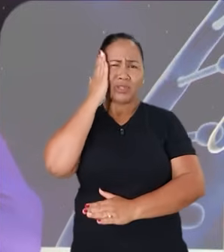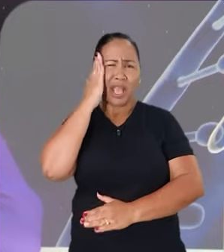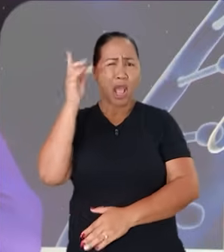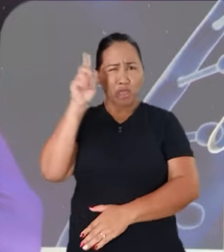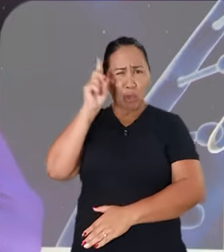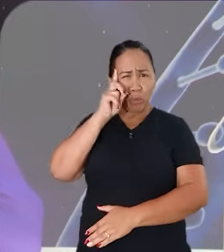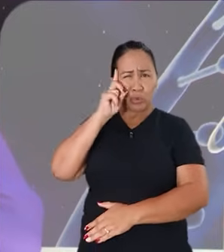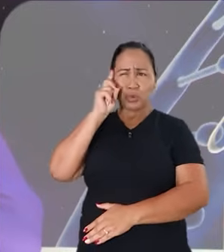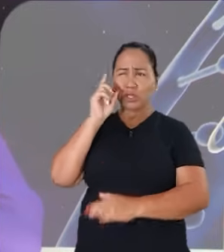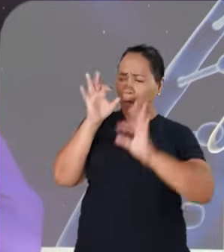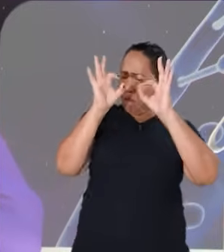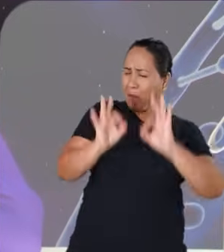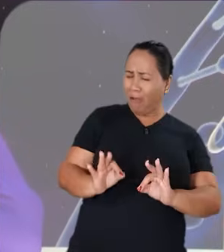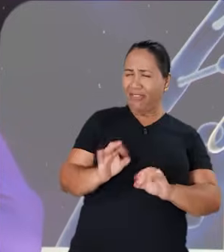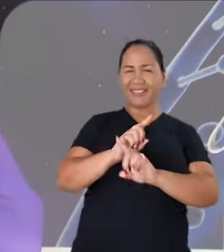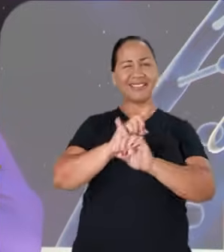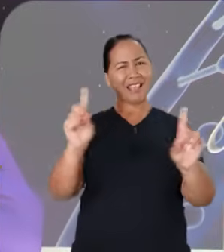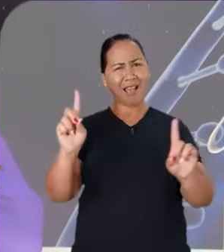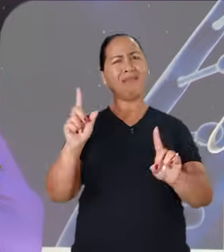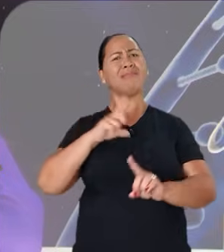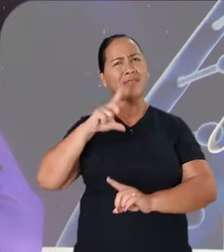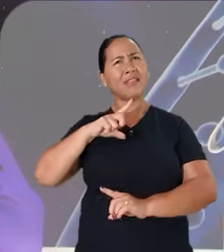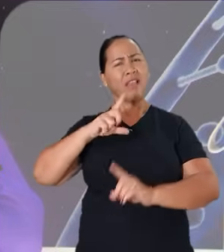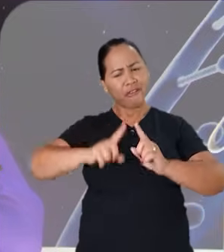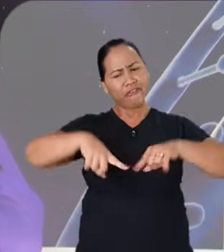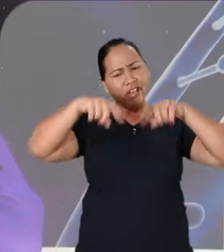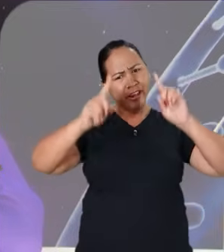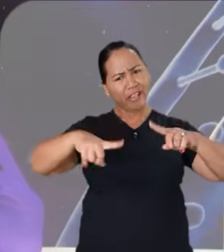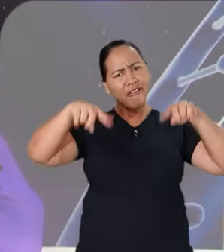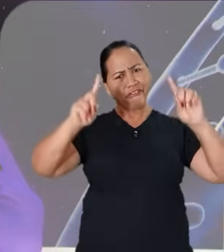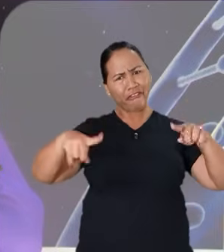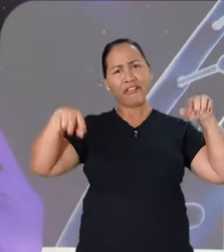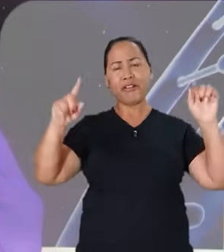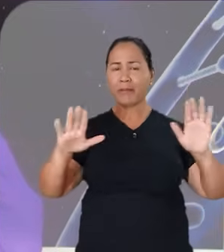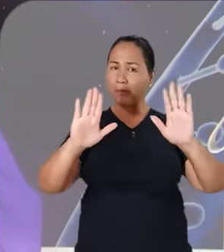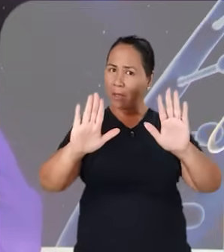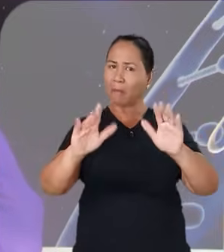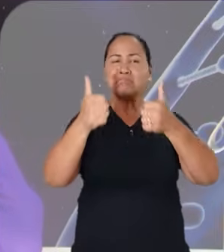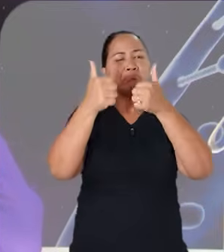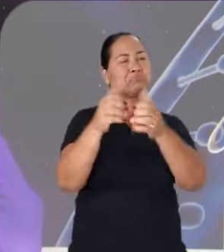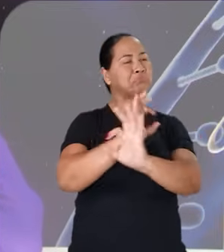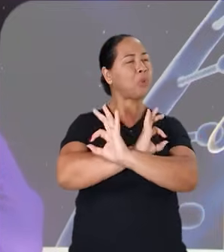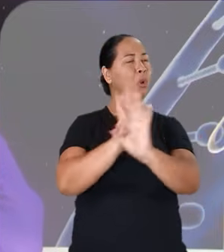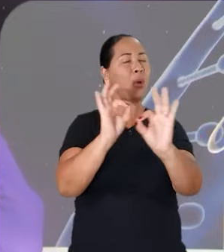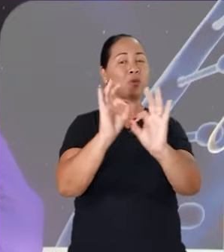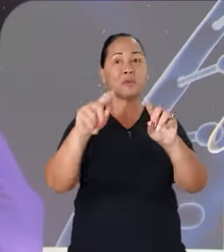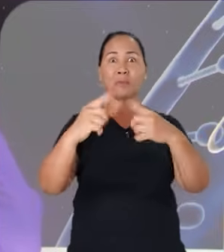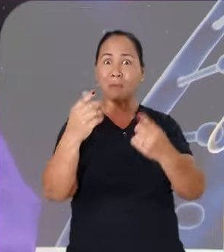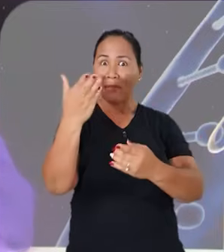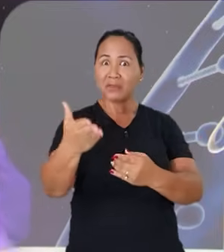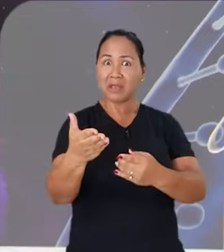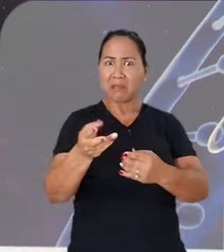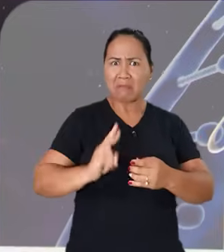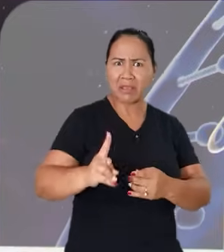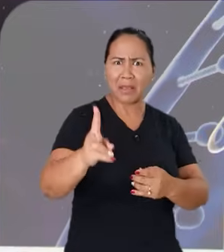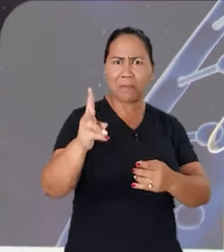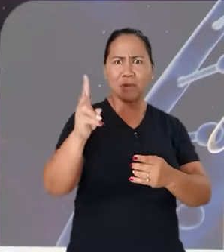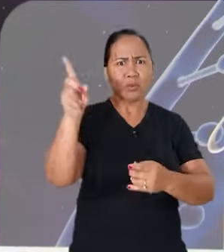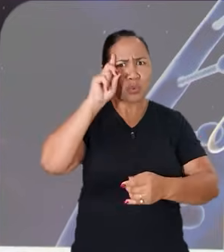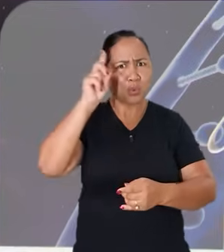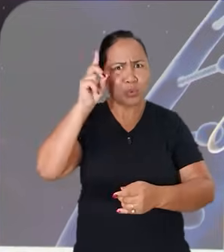É ser melhor do que você acordou de manhã. Tem dias que você não vai conseguir ser e está tudo bem. o importante é você entender que cada dia